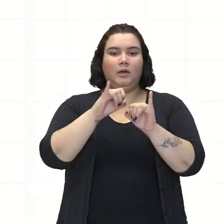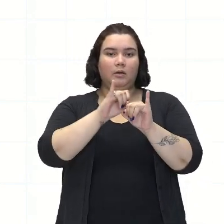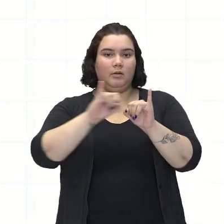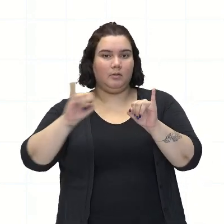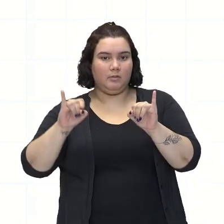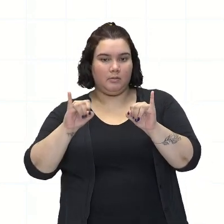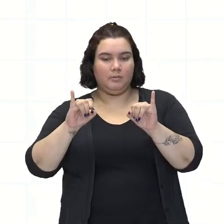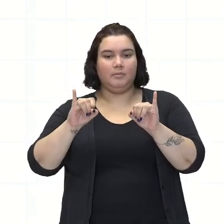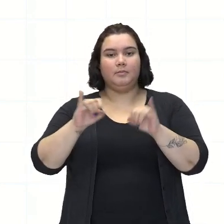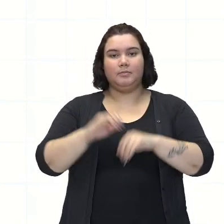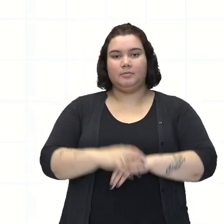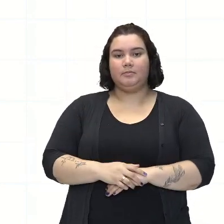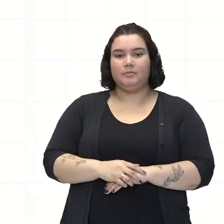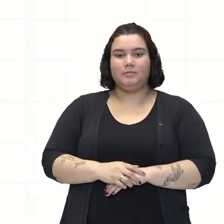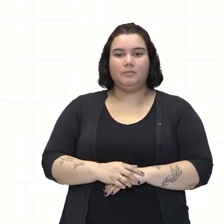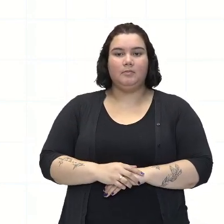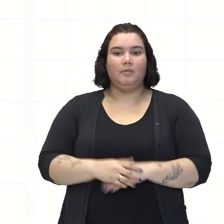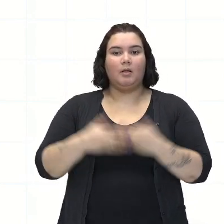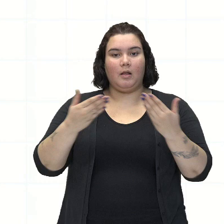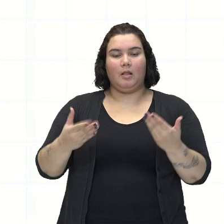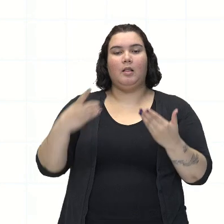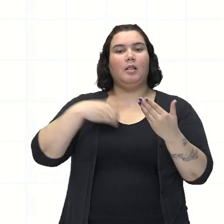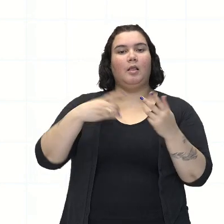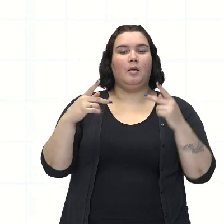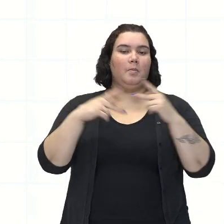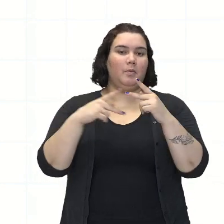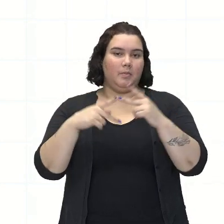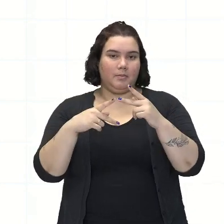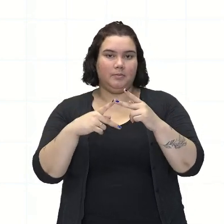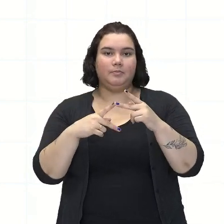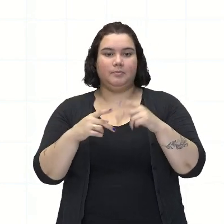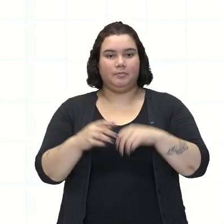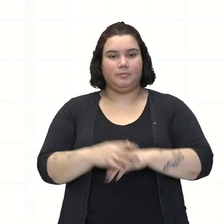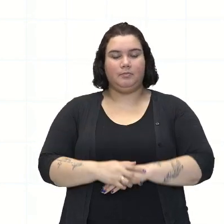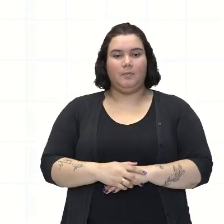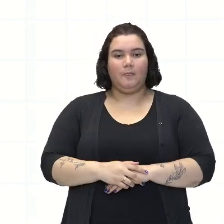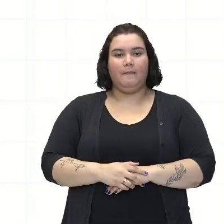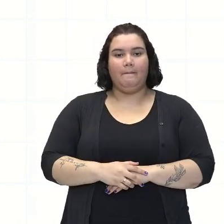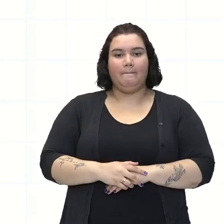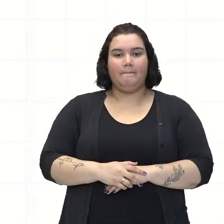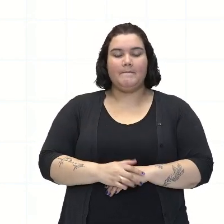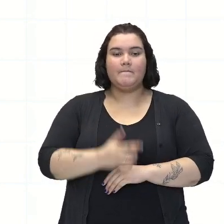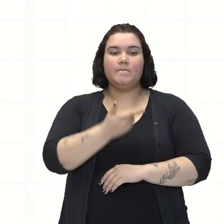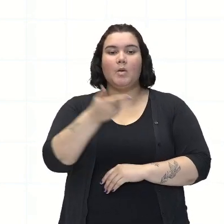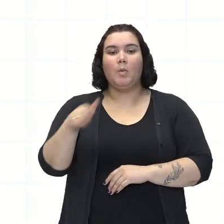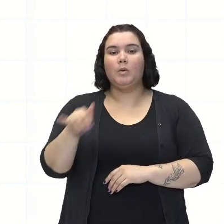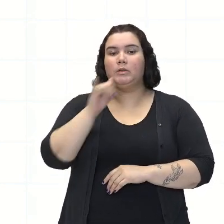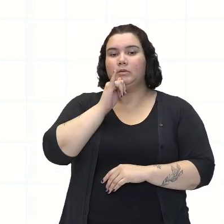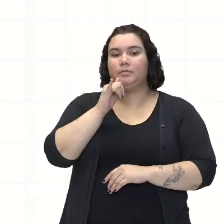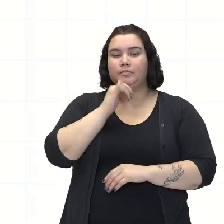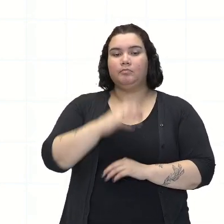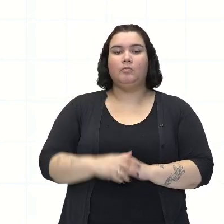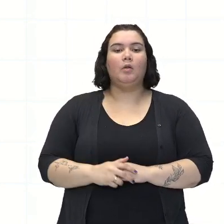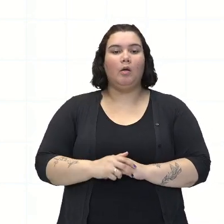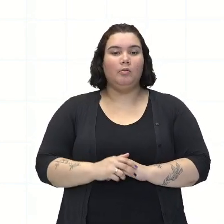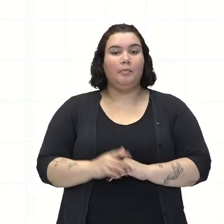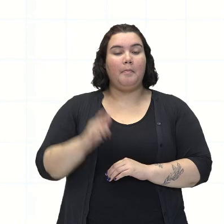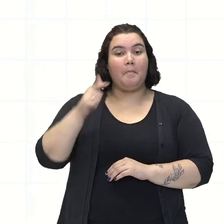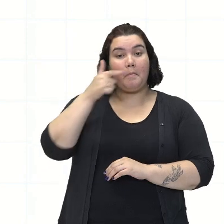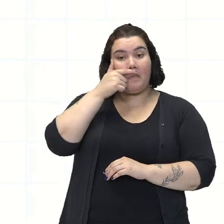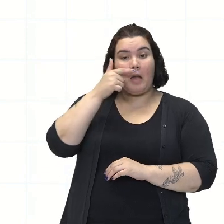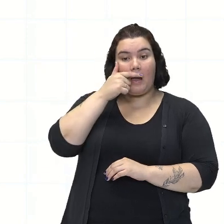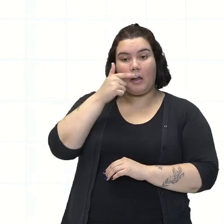porque o verbo assistir exige a preposição. Próximo exemplo. Obedecemos aos